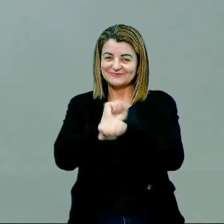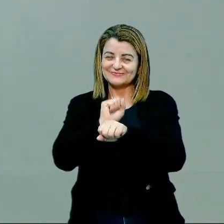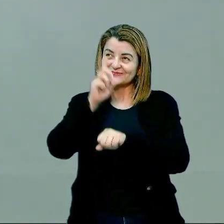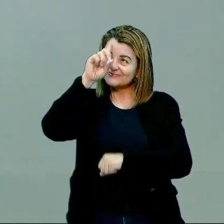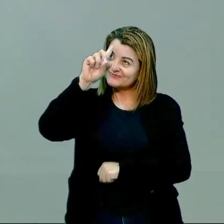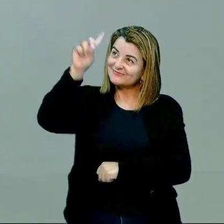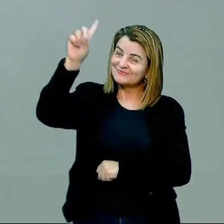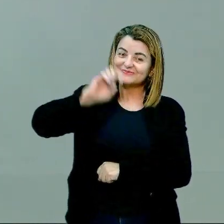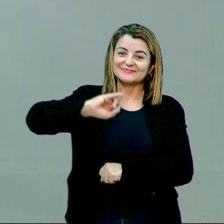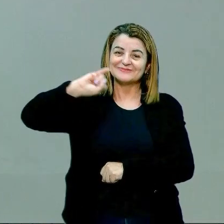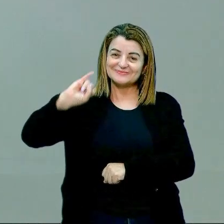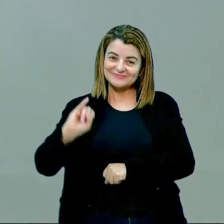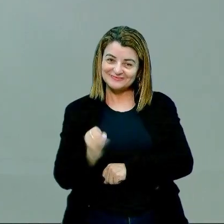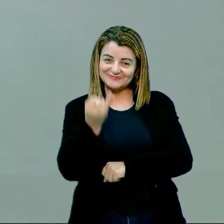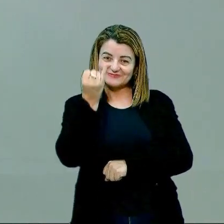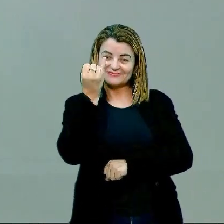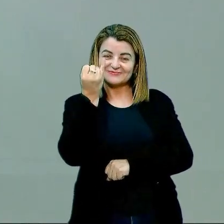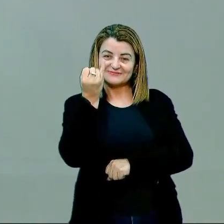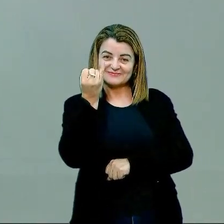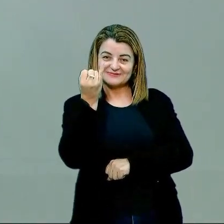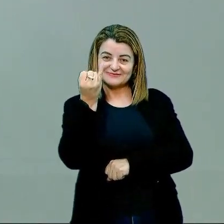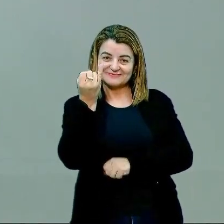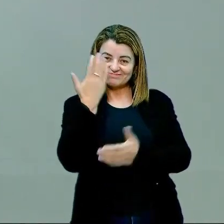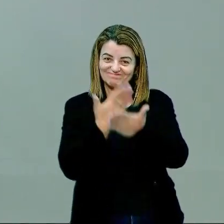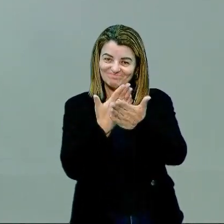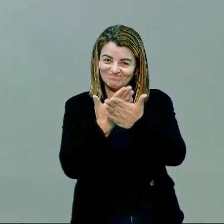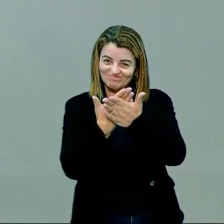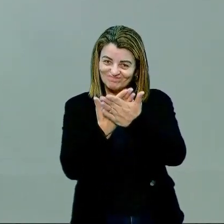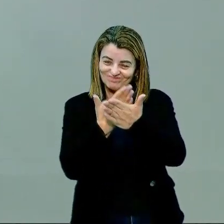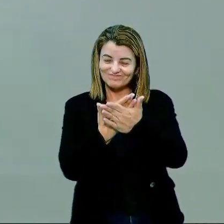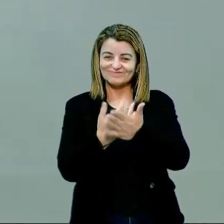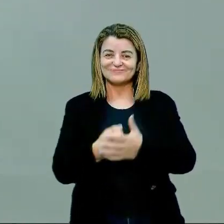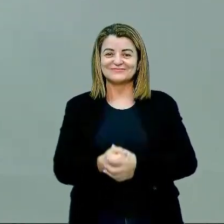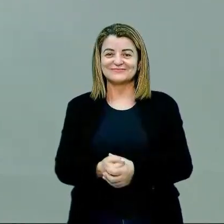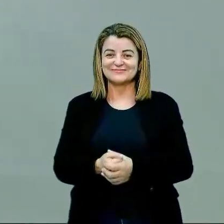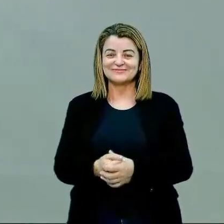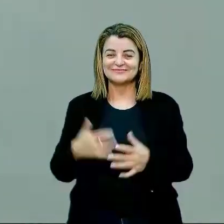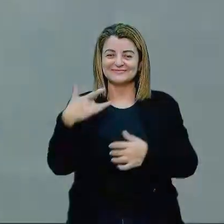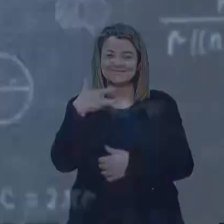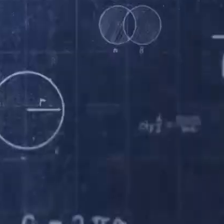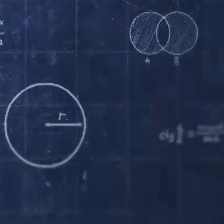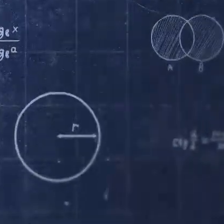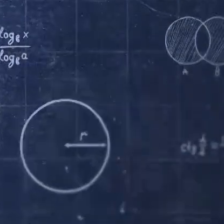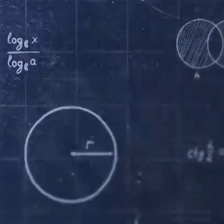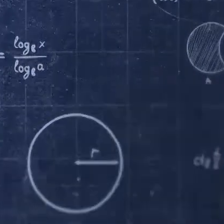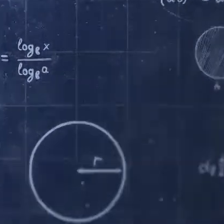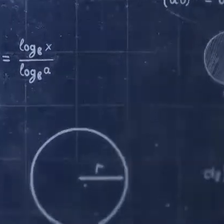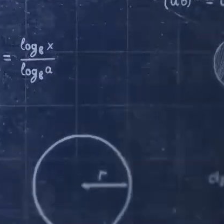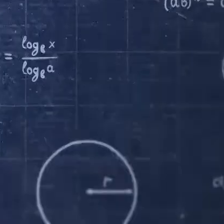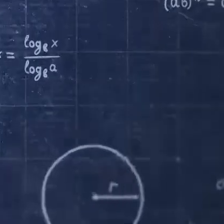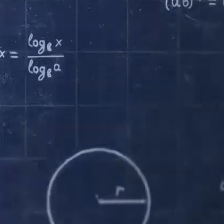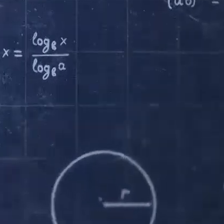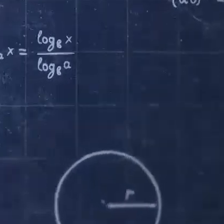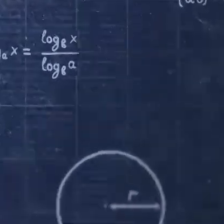Deus, aproveitem e estudem bastante. Saúde para vocês!